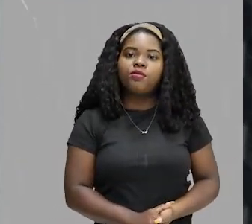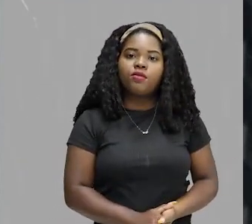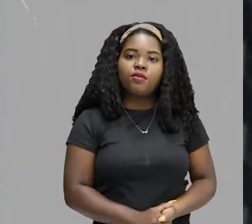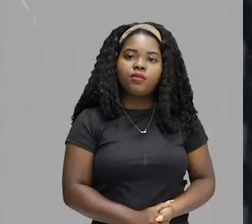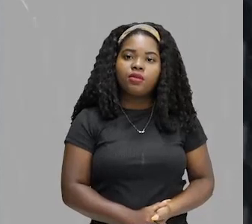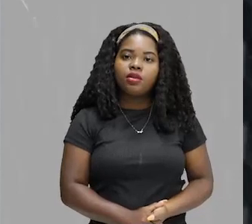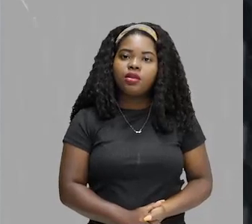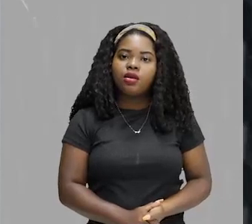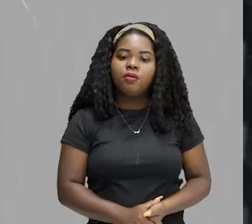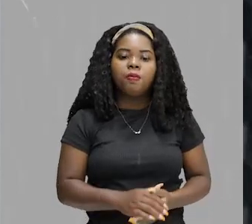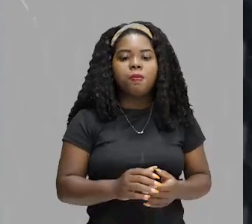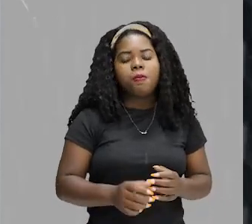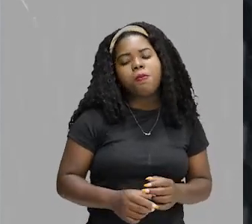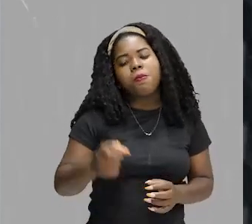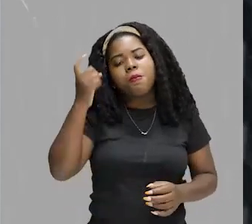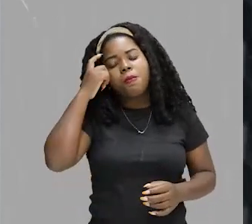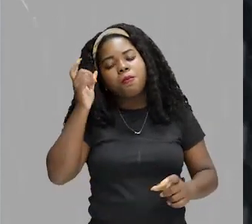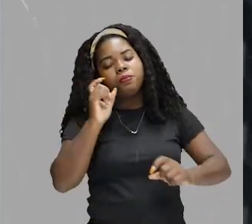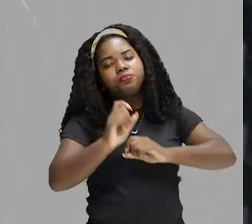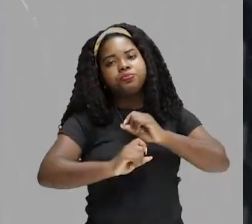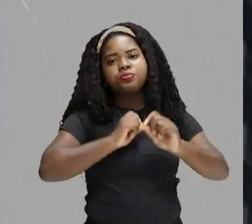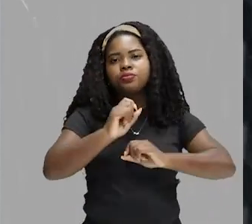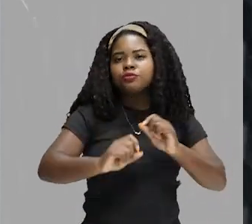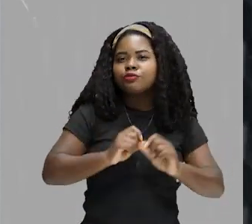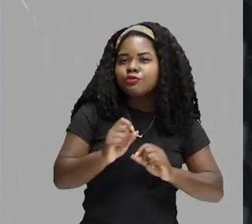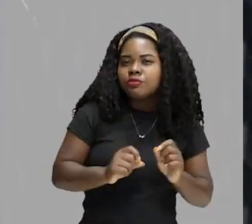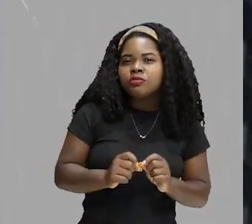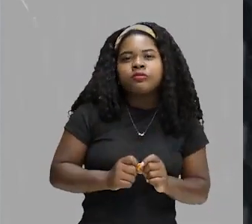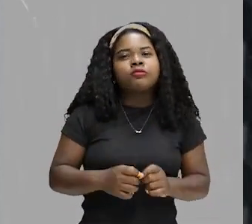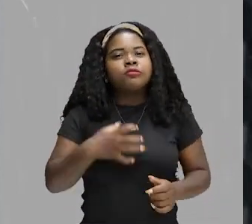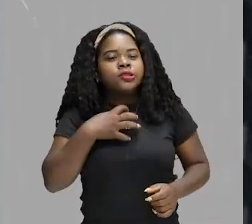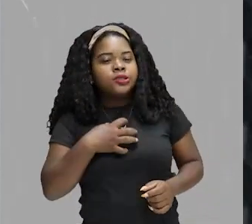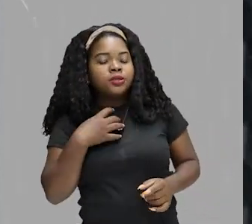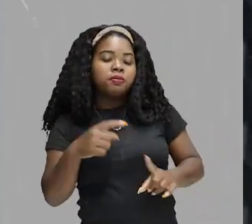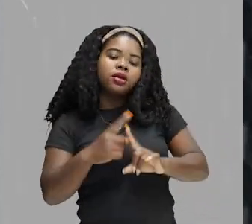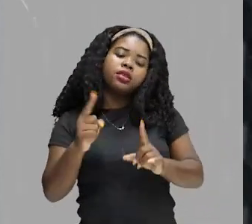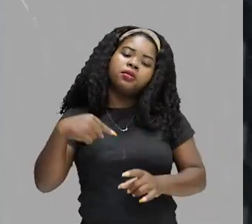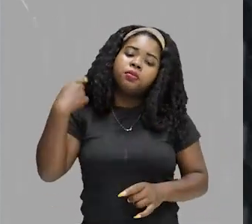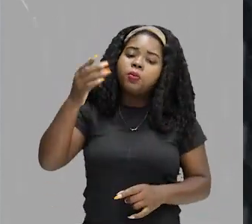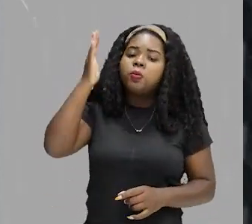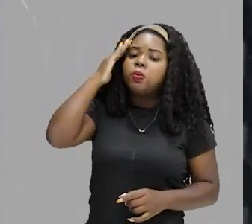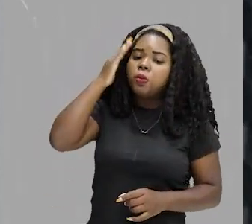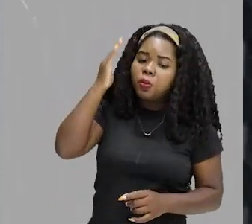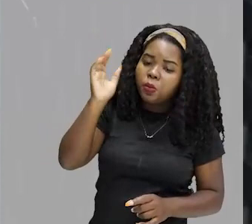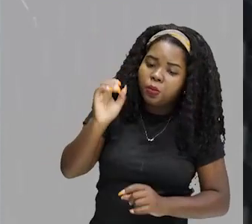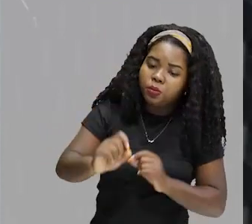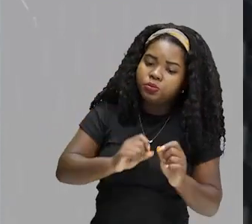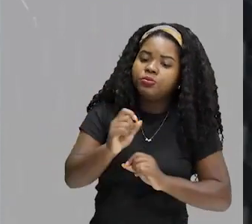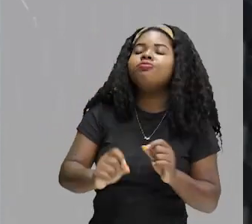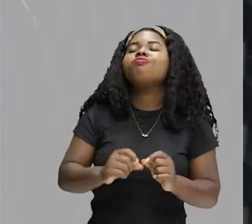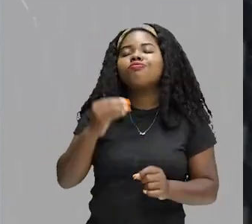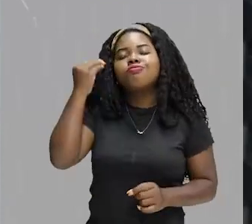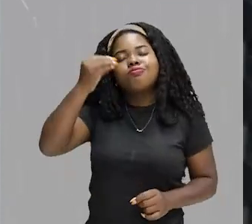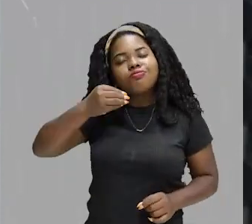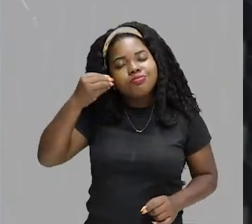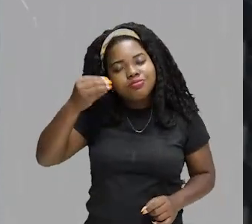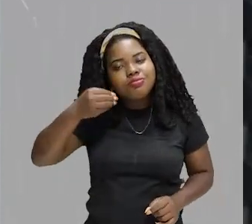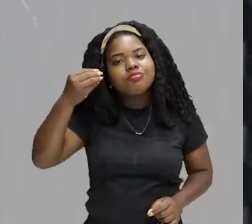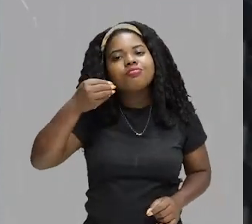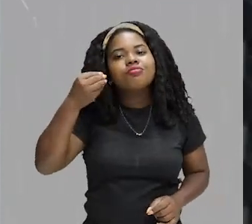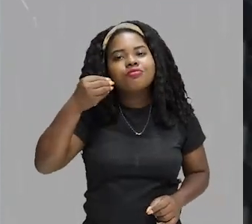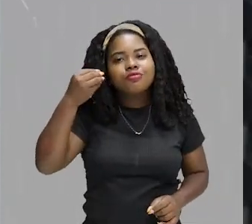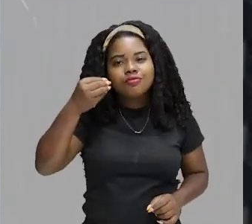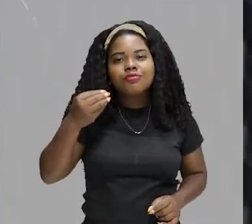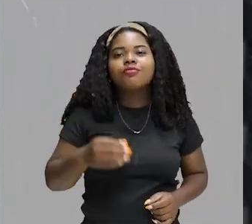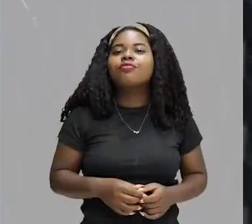Inicialmente eles criam aquele ranço, aquela coisa, mas depois eles conseguem compreender e vivenciando outras modalidades